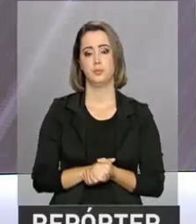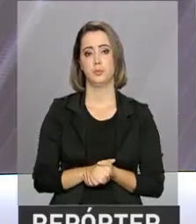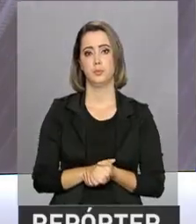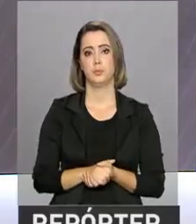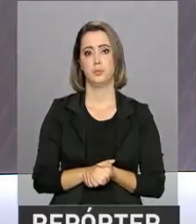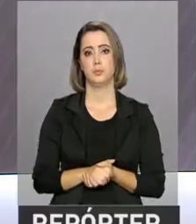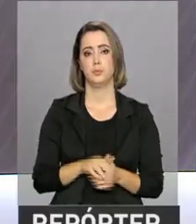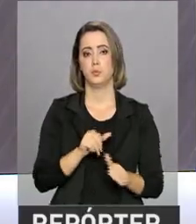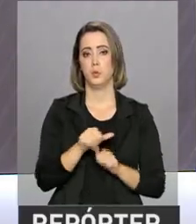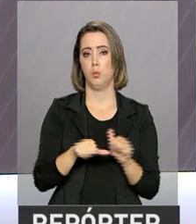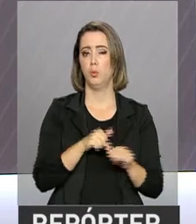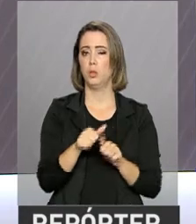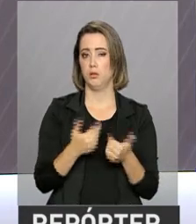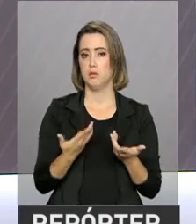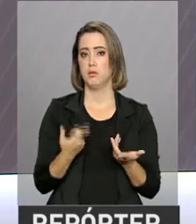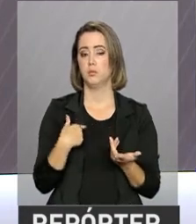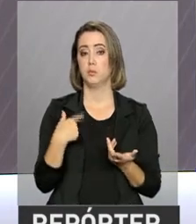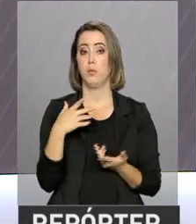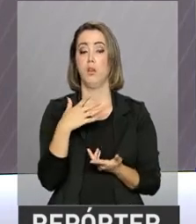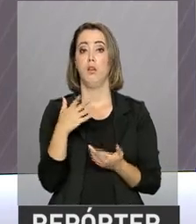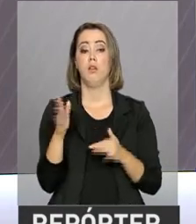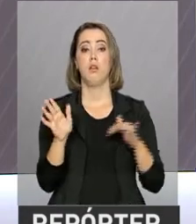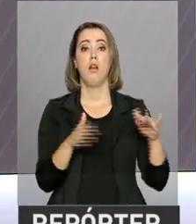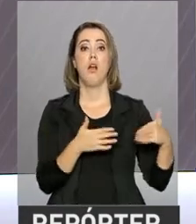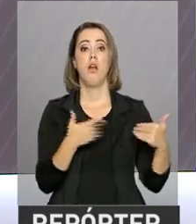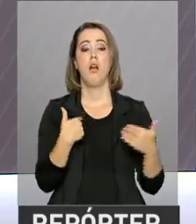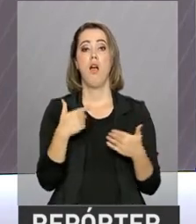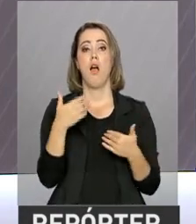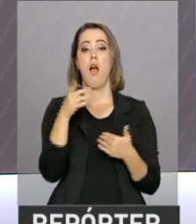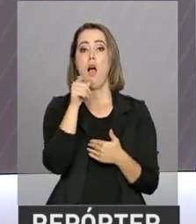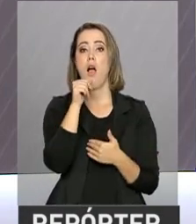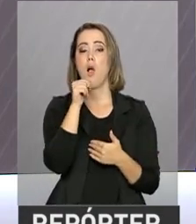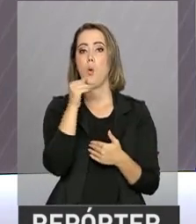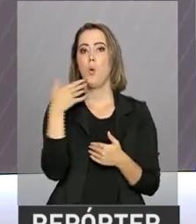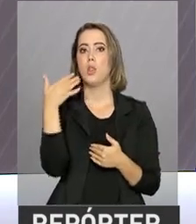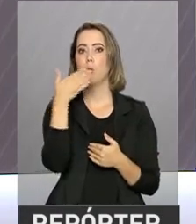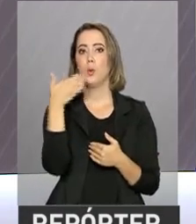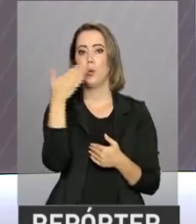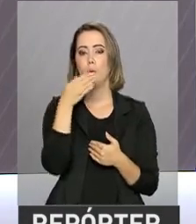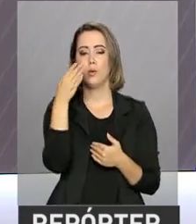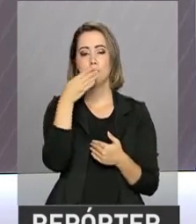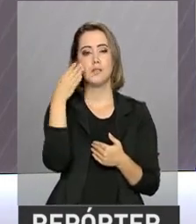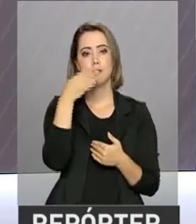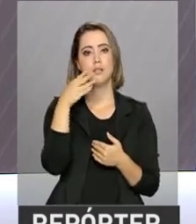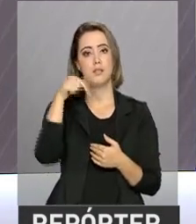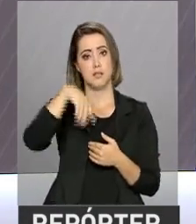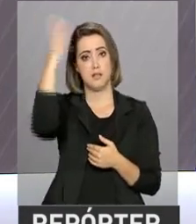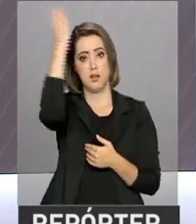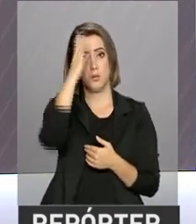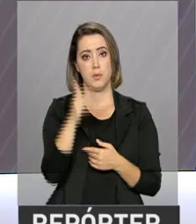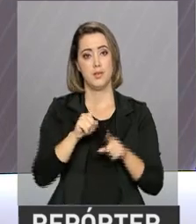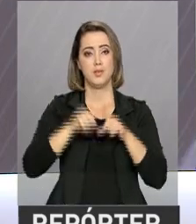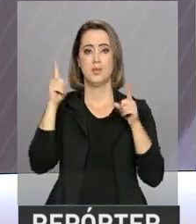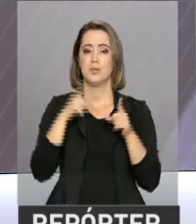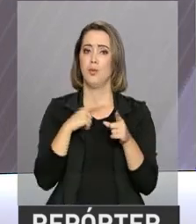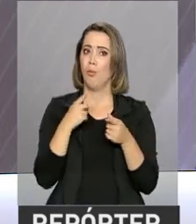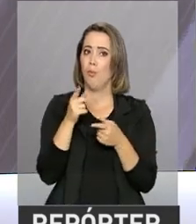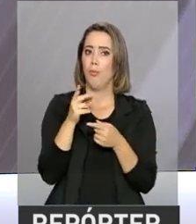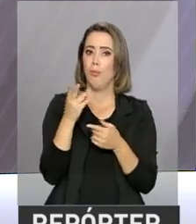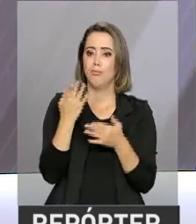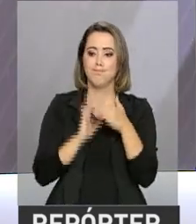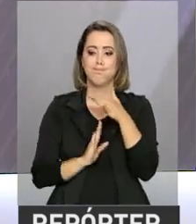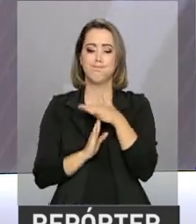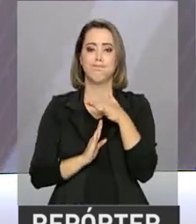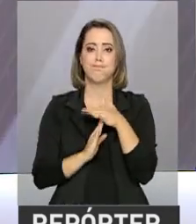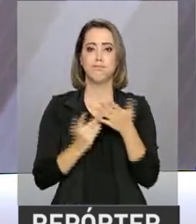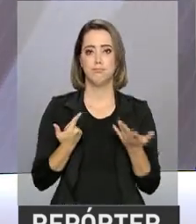parte importante da água doce do planeta está no brasil mas o recurso é limitado e para marcar o dia mundial da